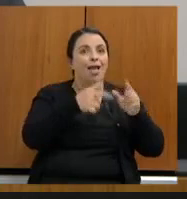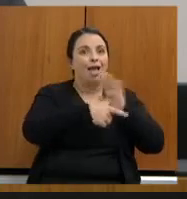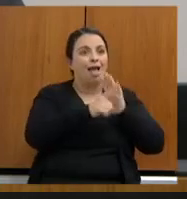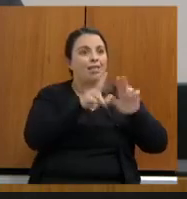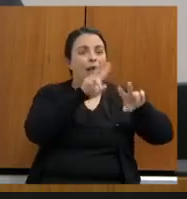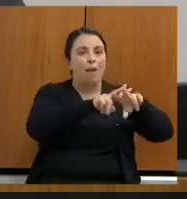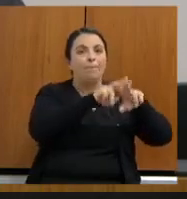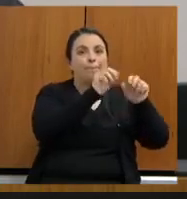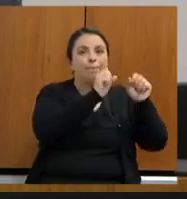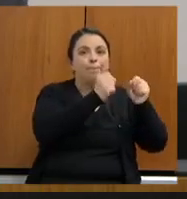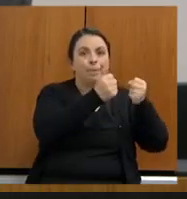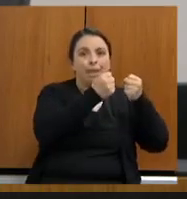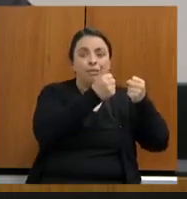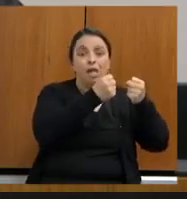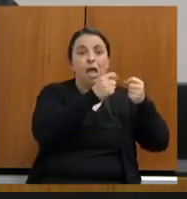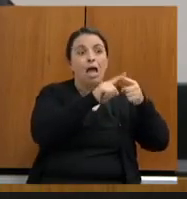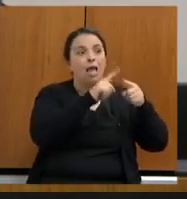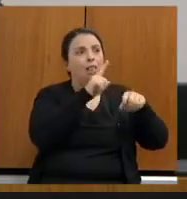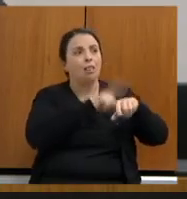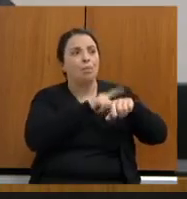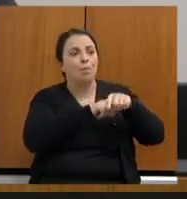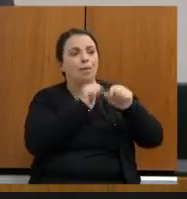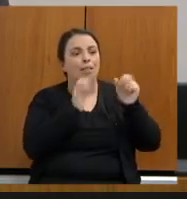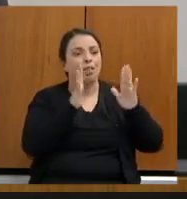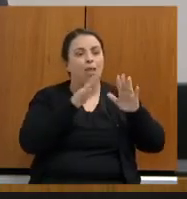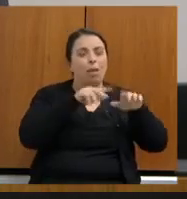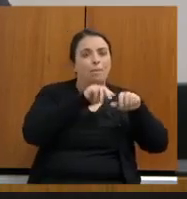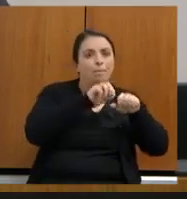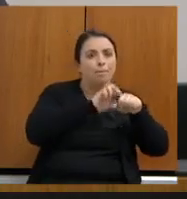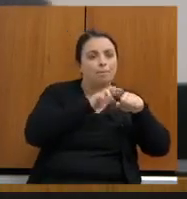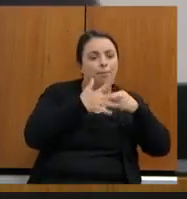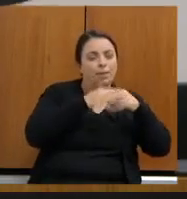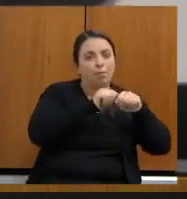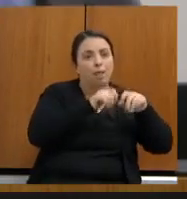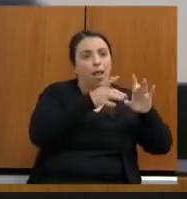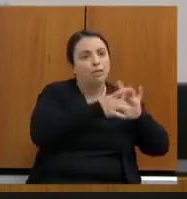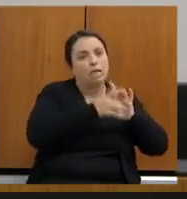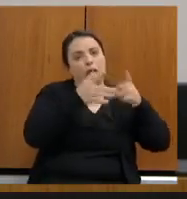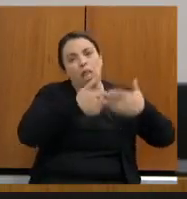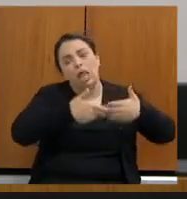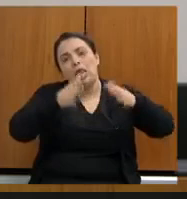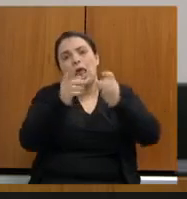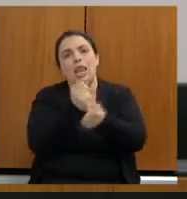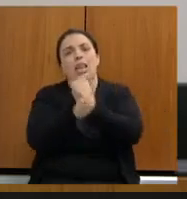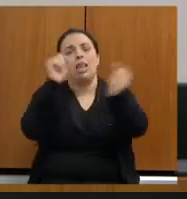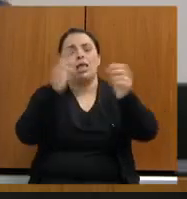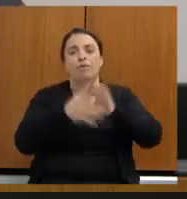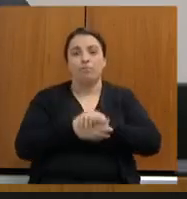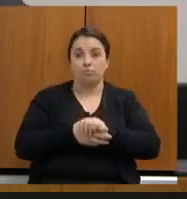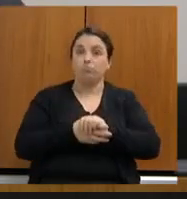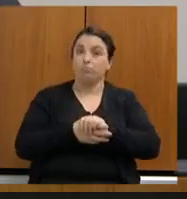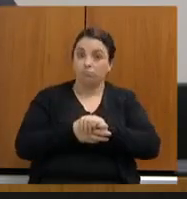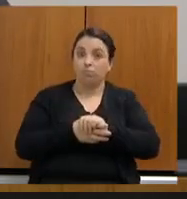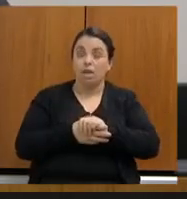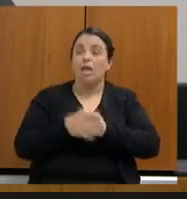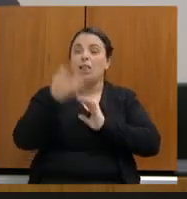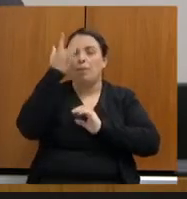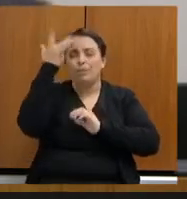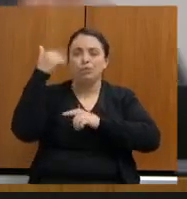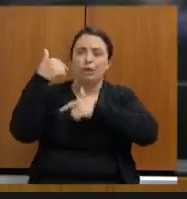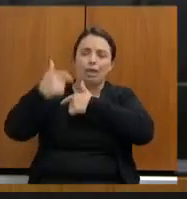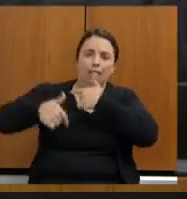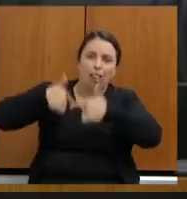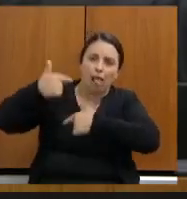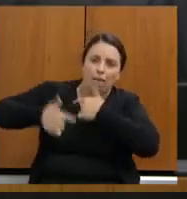seja o cidadão que paga a conta paga imposto nem Antonio Cassio que morre lá na lavoura de café trabalhando de